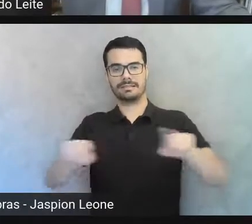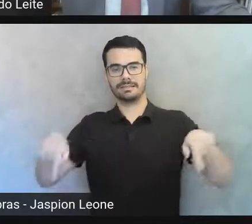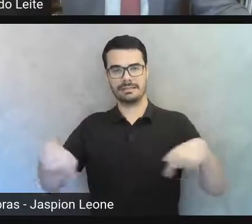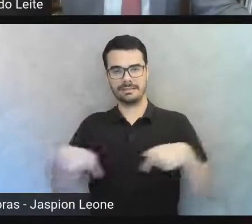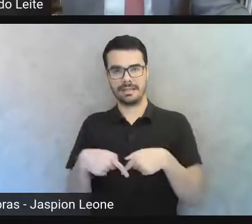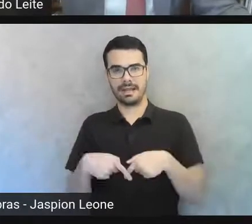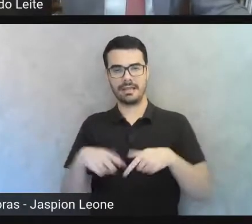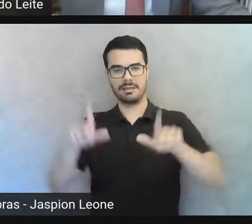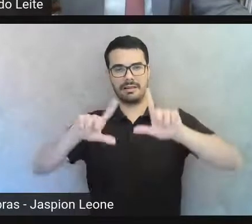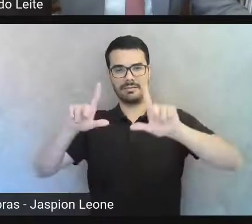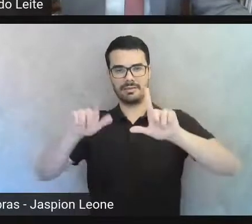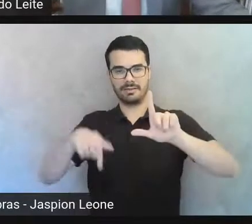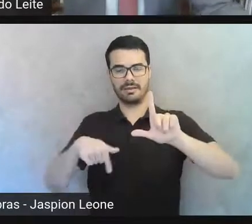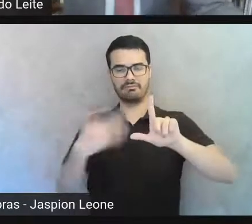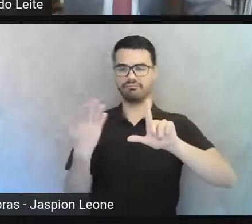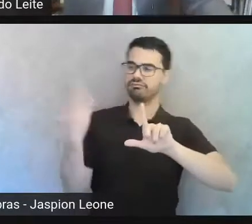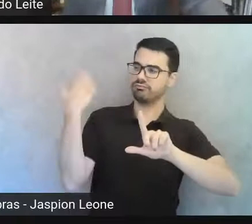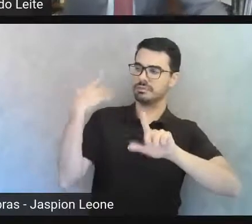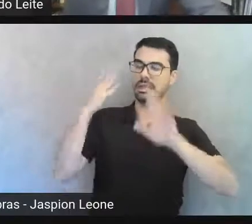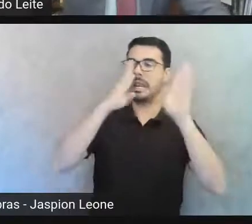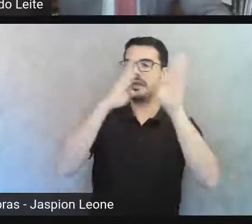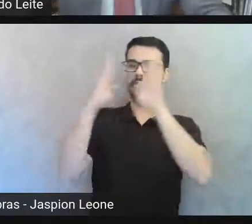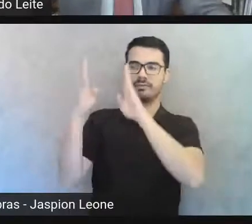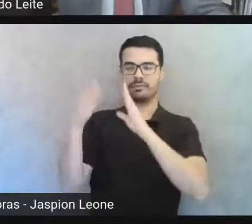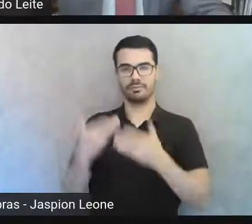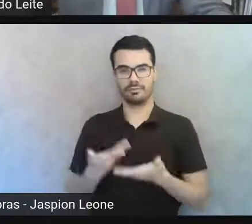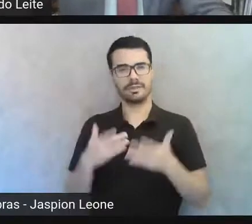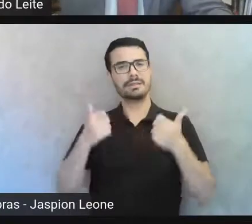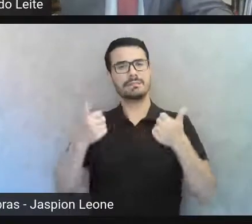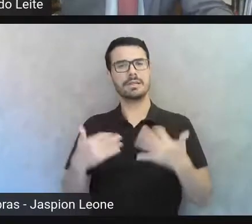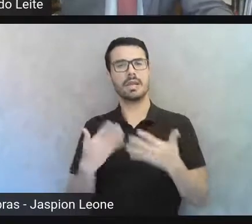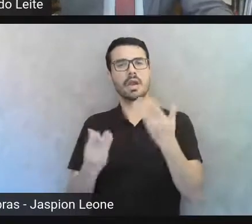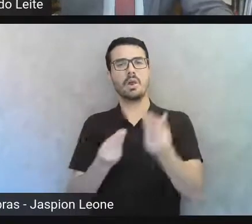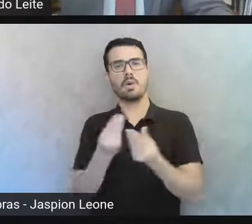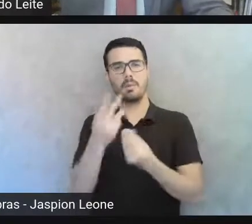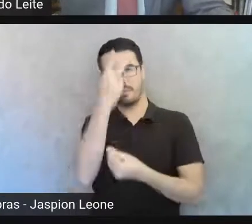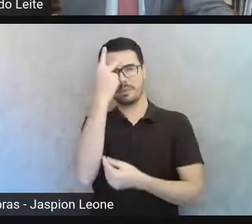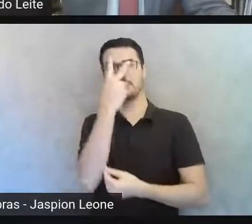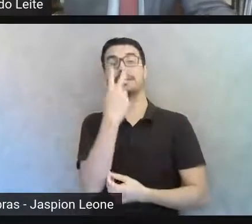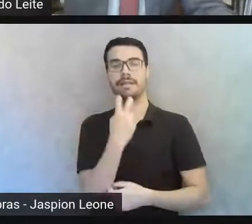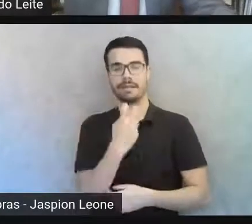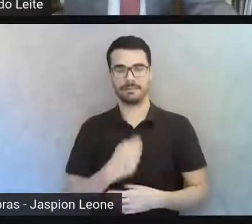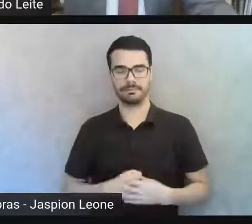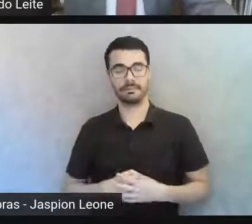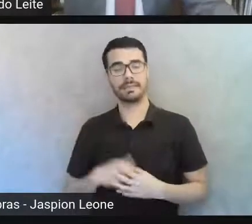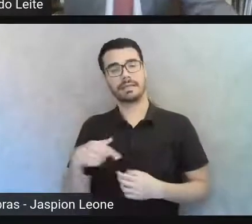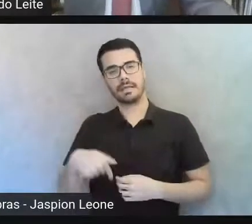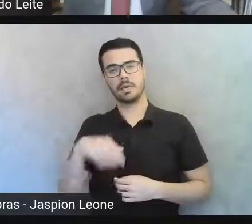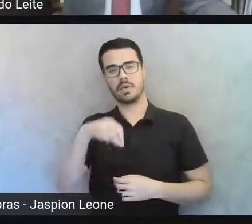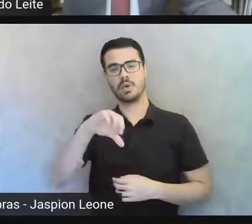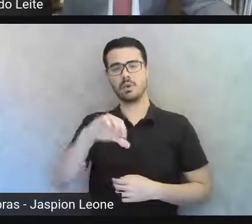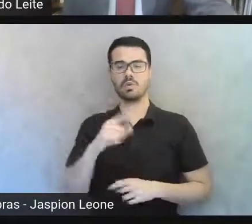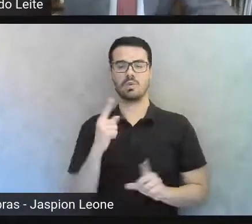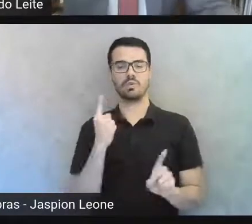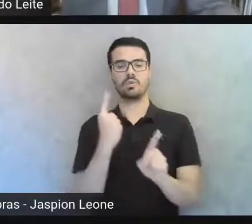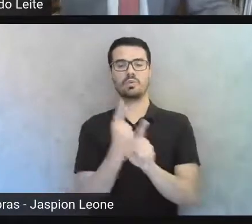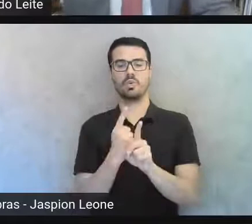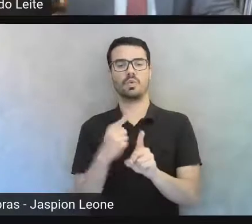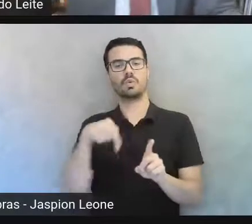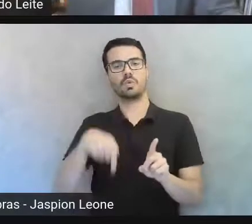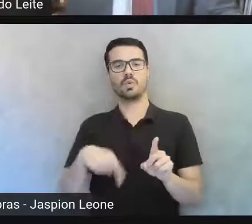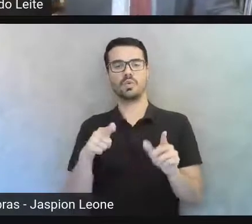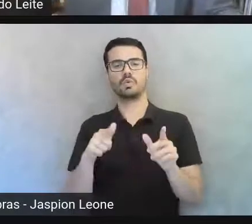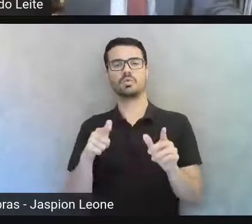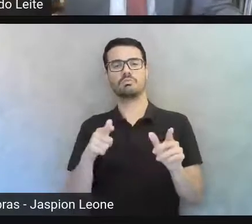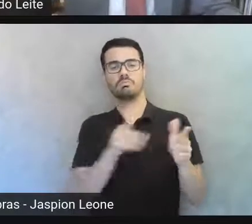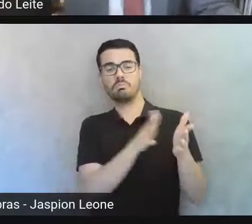livros. Sejam todos e todas muito bem-vindos ao nosso nono encontro da nossa jornada de